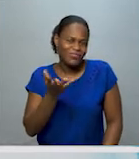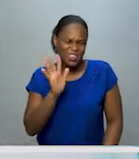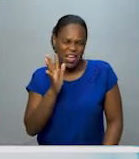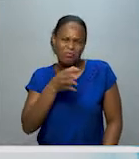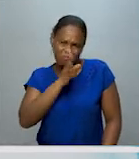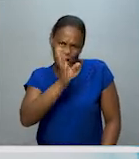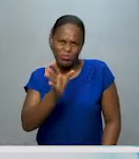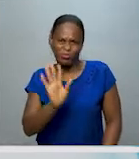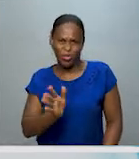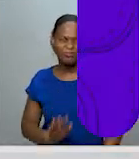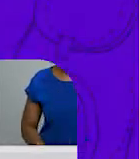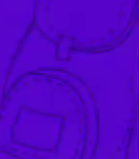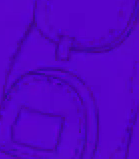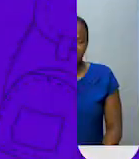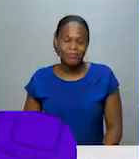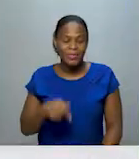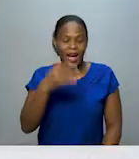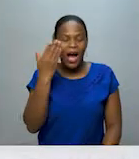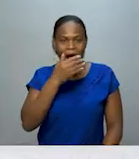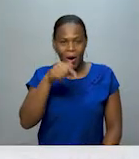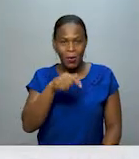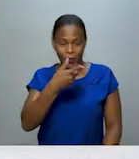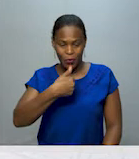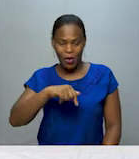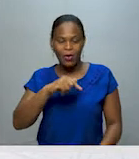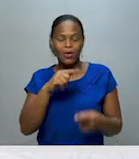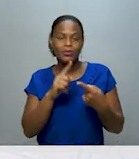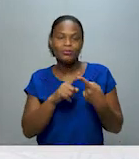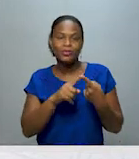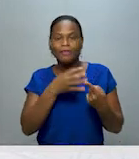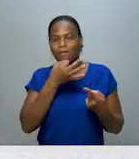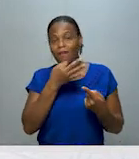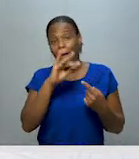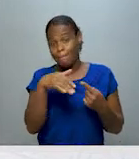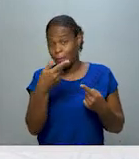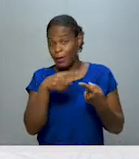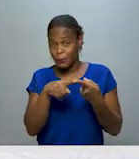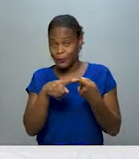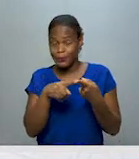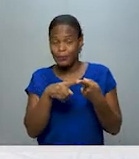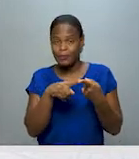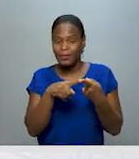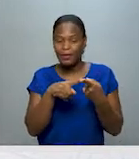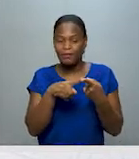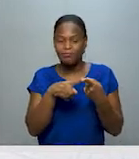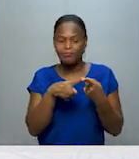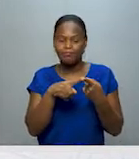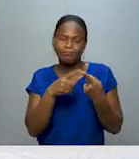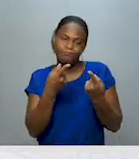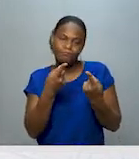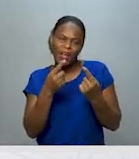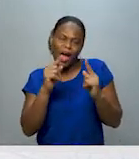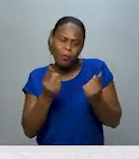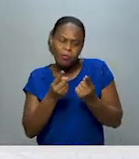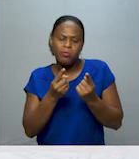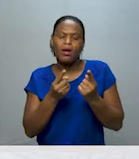bastante familiarizado. Nessa aula, nós vamos falar em primeira mão de breves aspectos